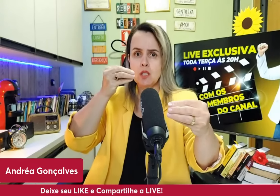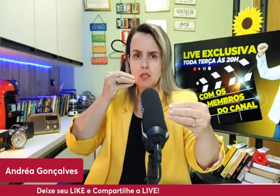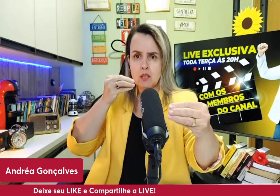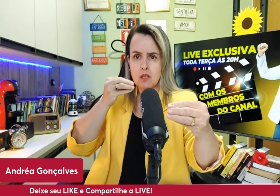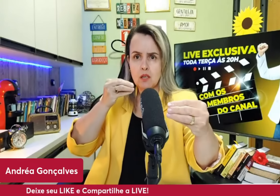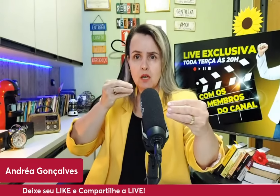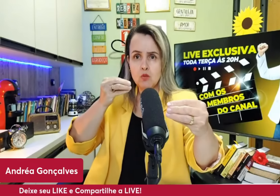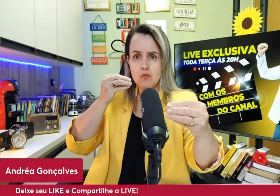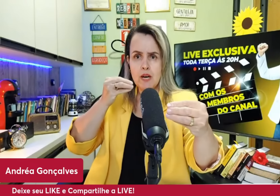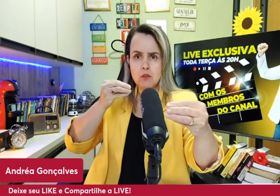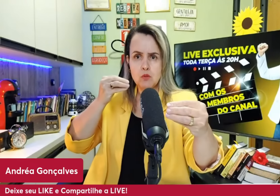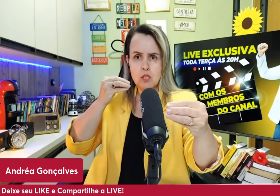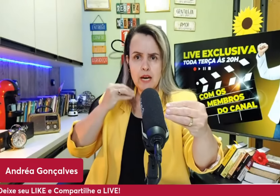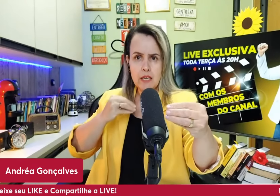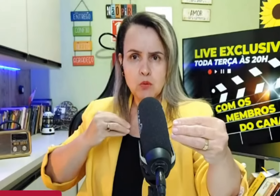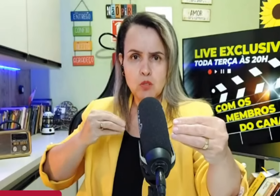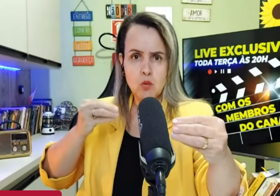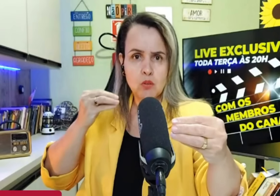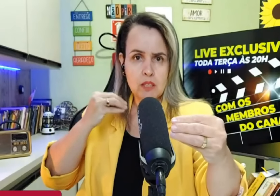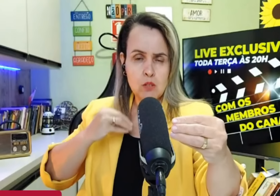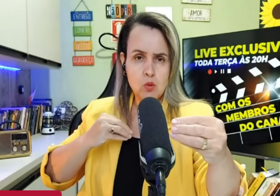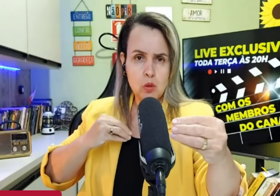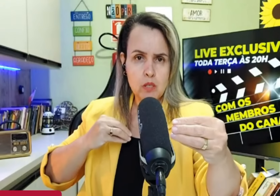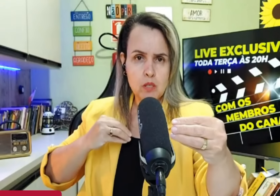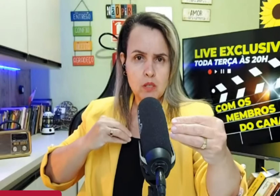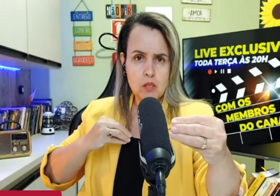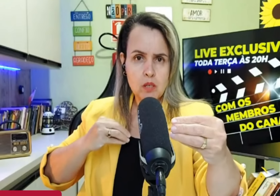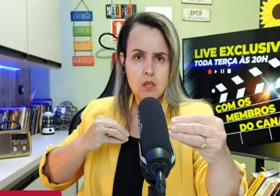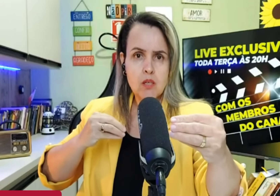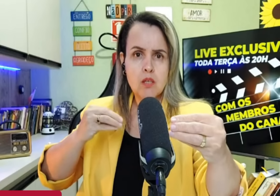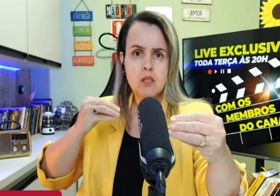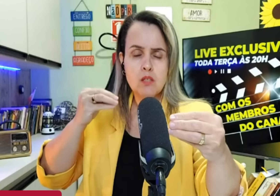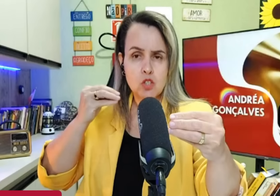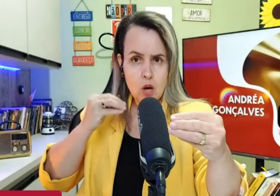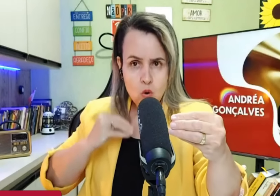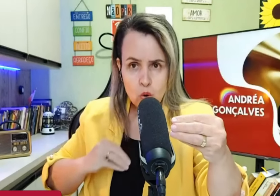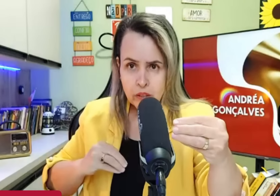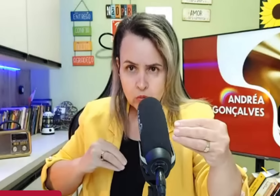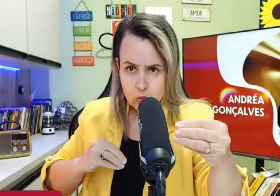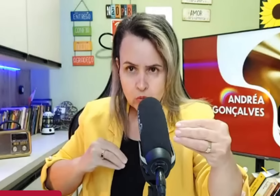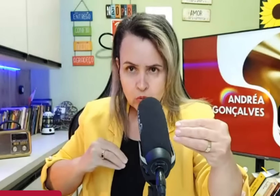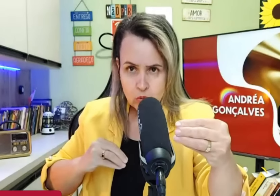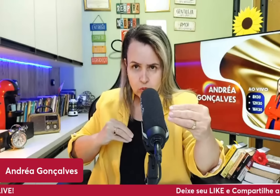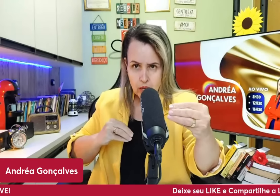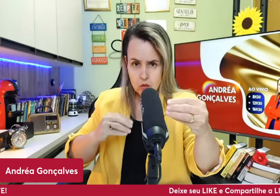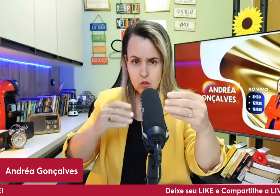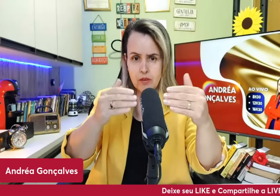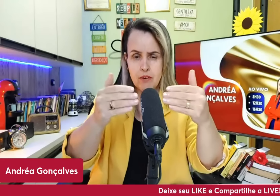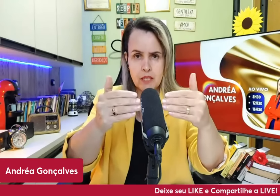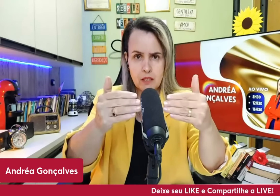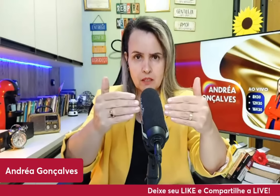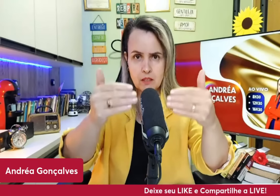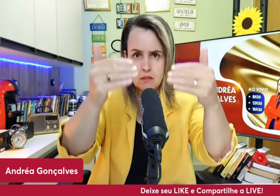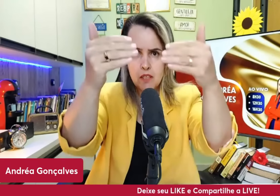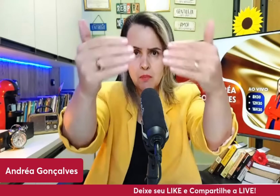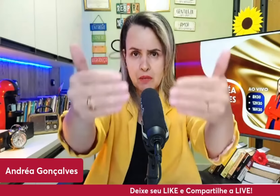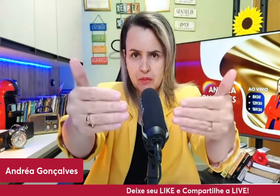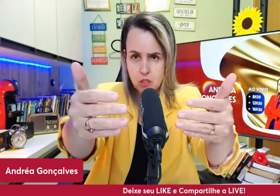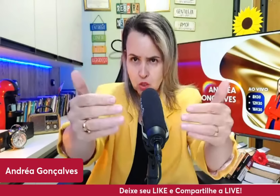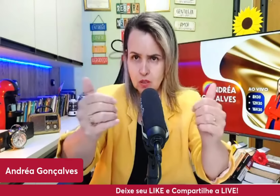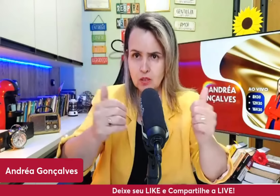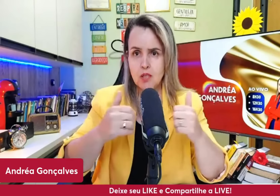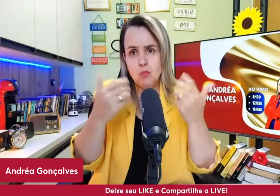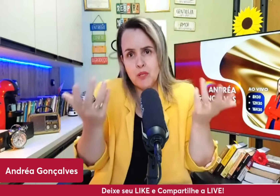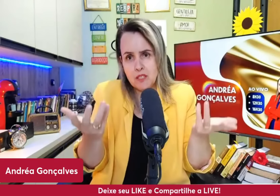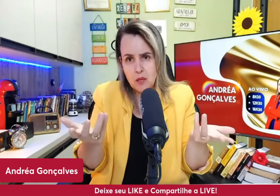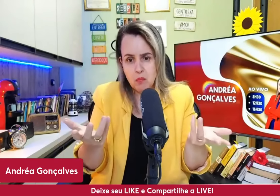retroagir aos fatos e atos e condenações já ocorridos ela só vai valer daqui para